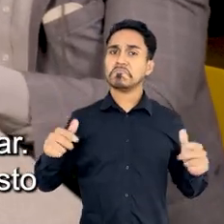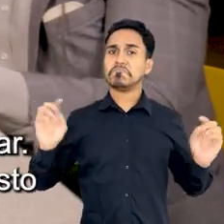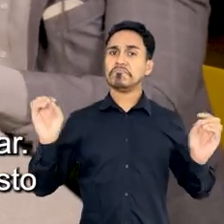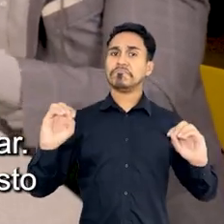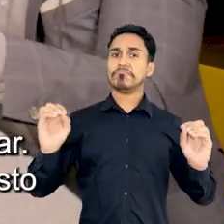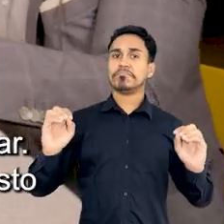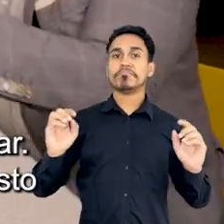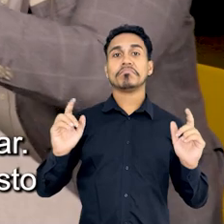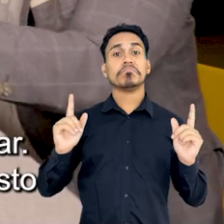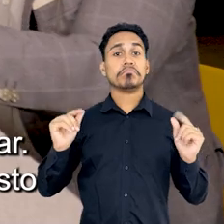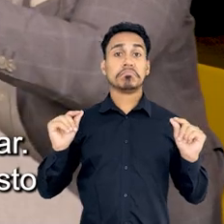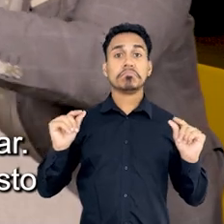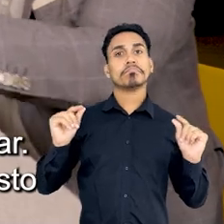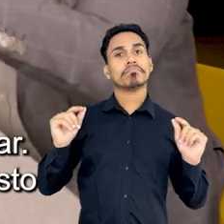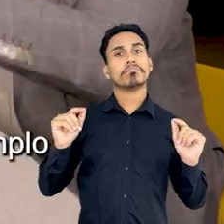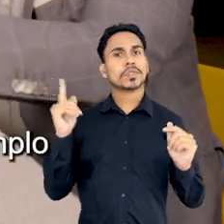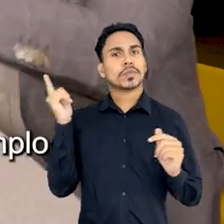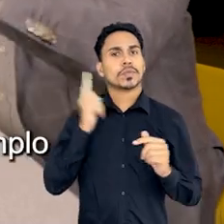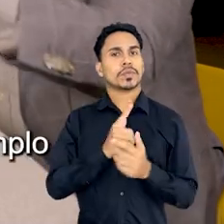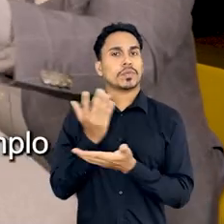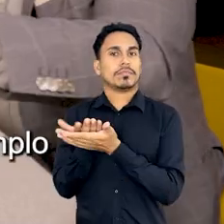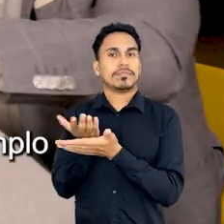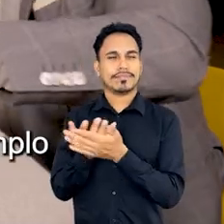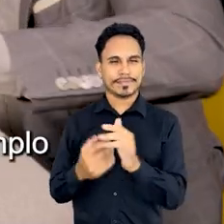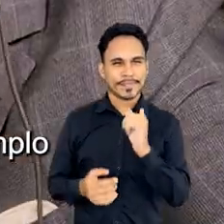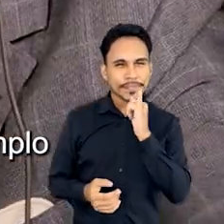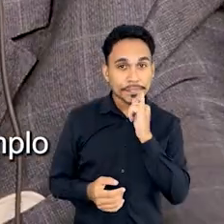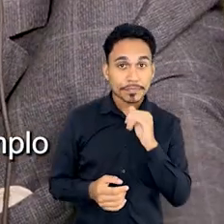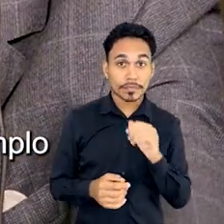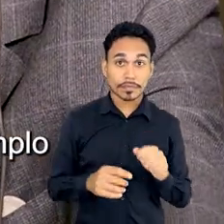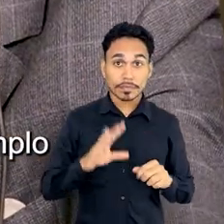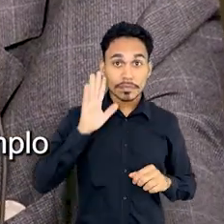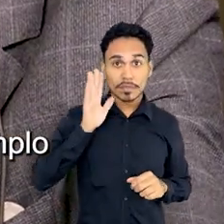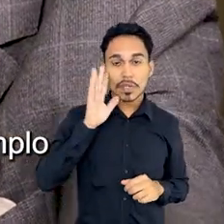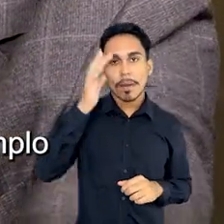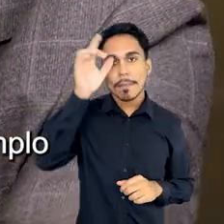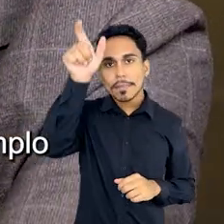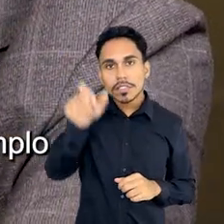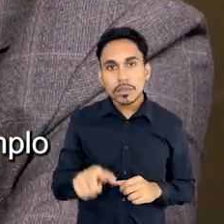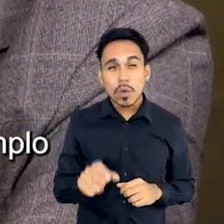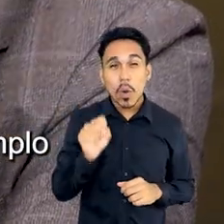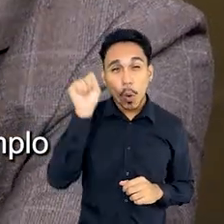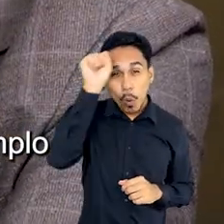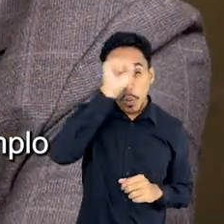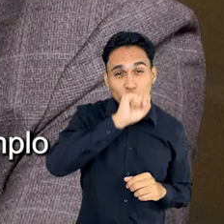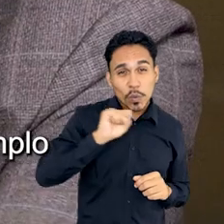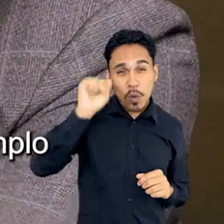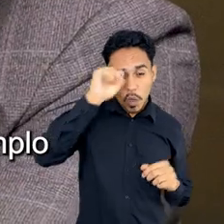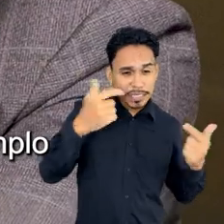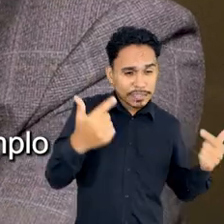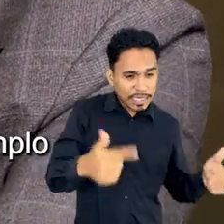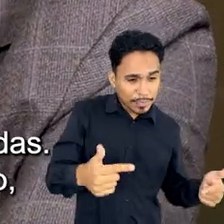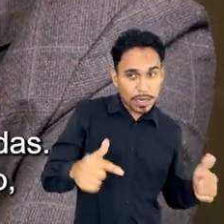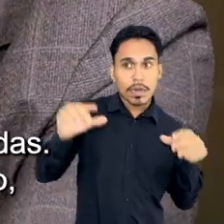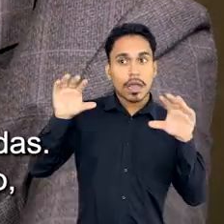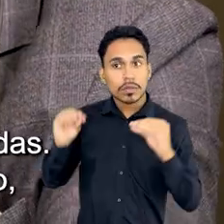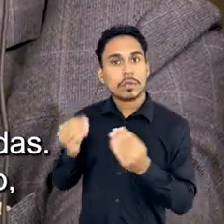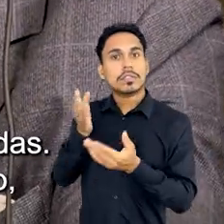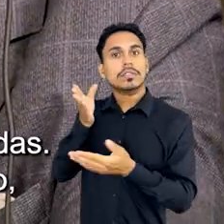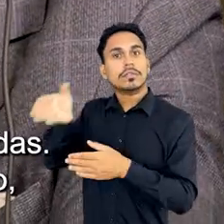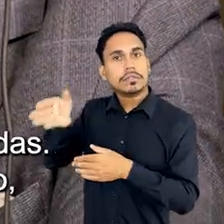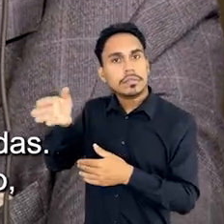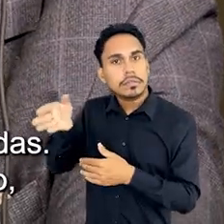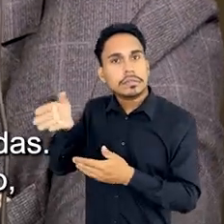a trabalhar perito a gente que dá aula à noite sabe o custo que é você sair de 8 horas de trabalho exemplo ter mais uma noitada mais uma noite inteira de de